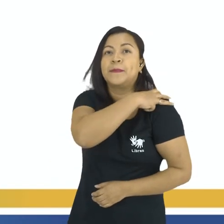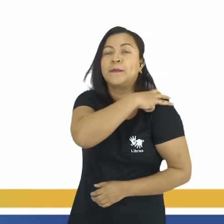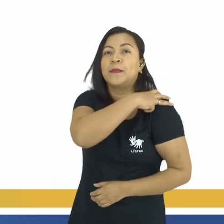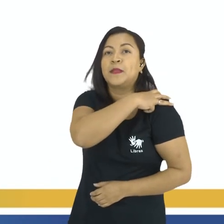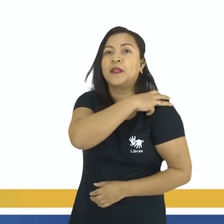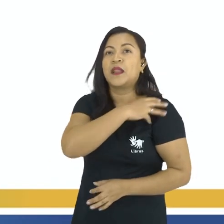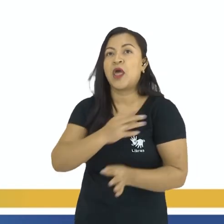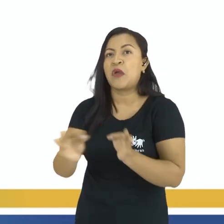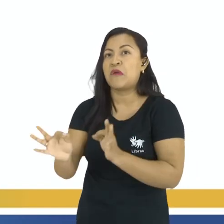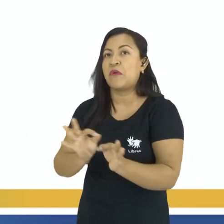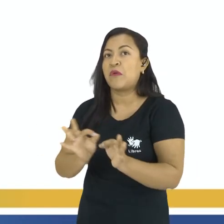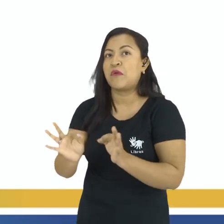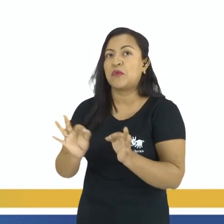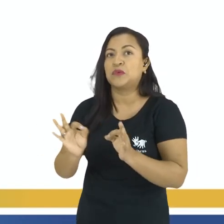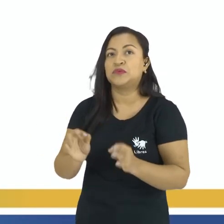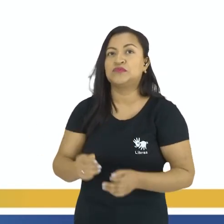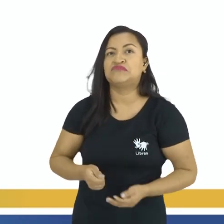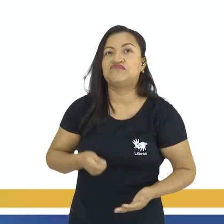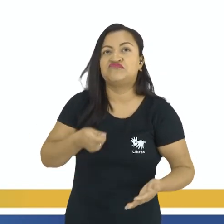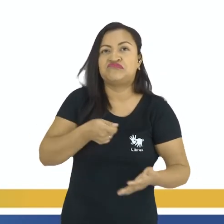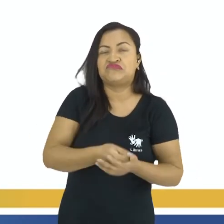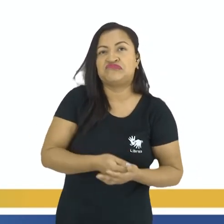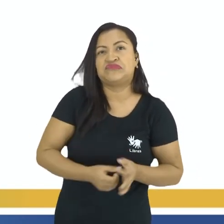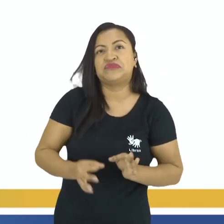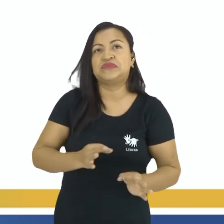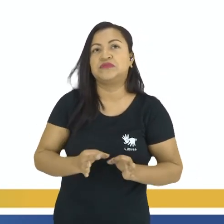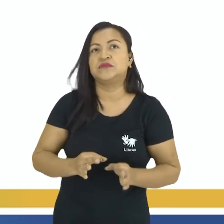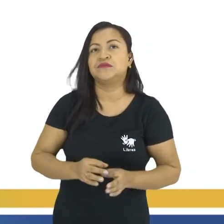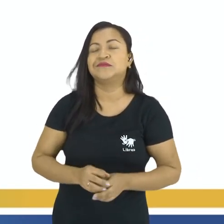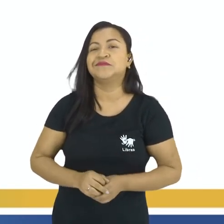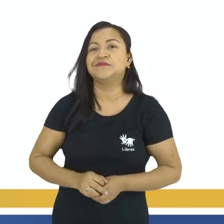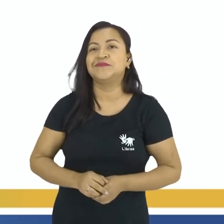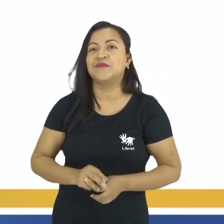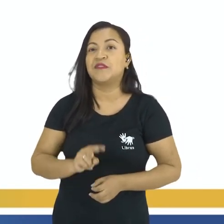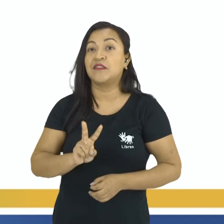rigorosa disciplina e obediência. Verdadeiro ou falso?